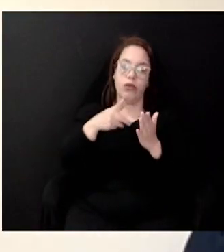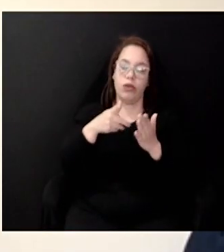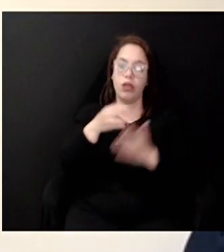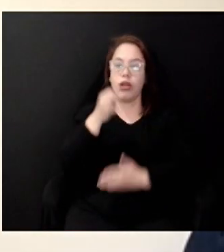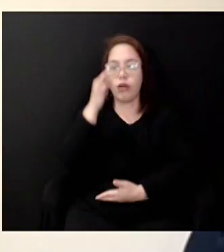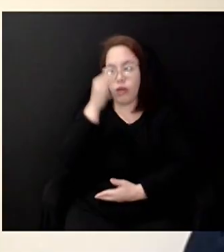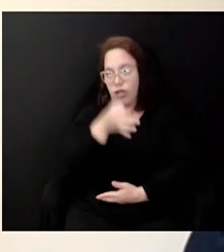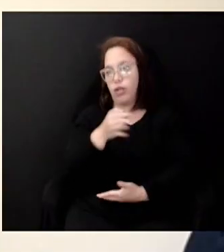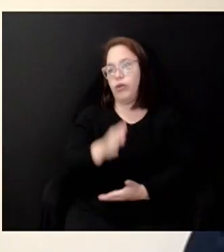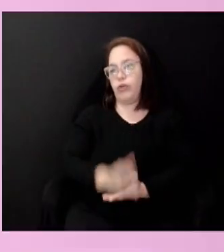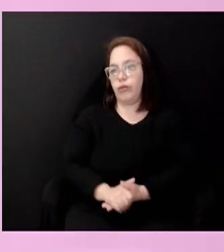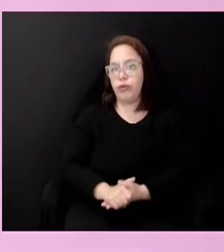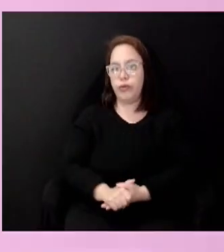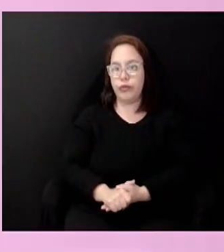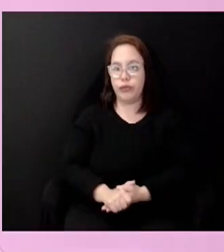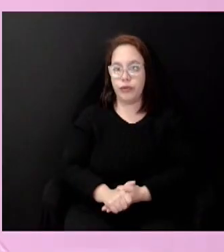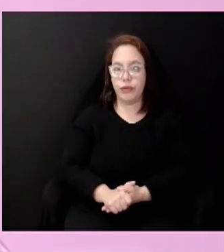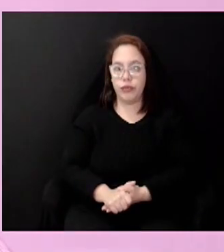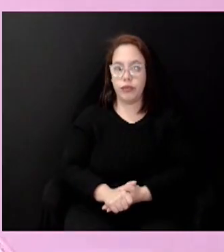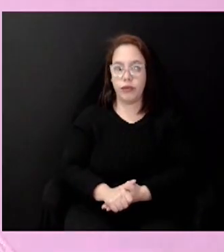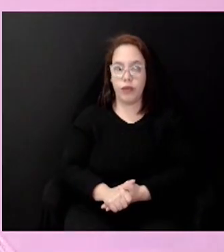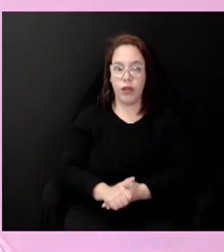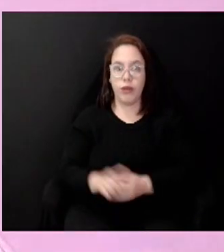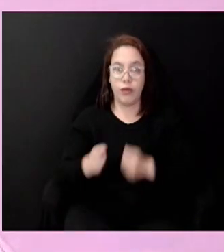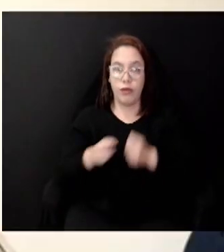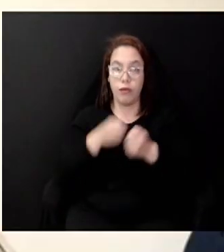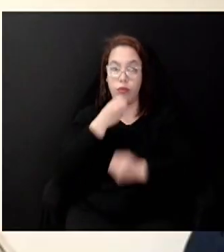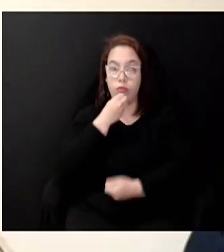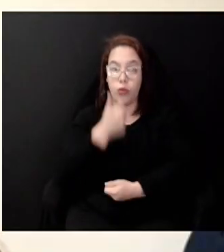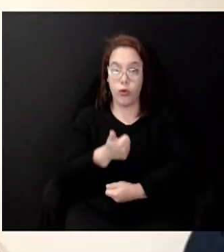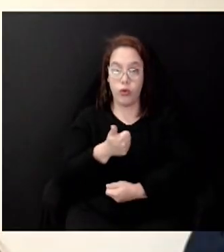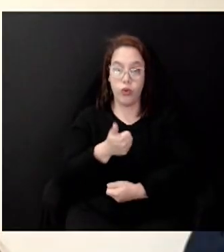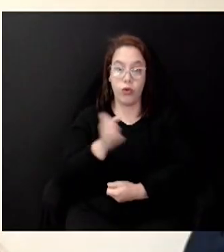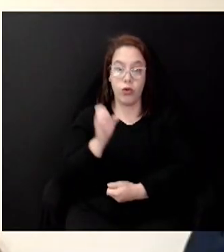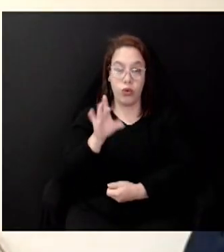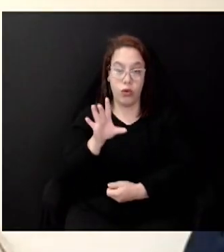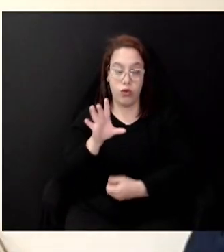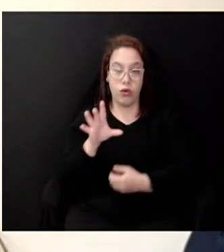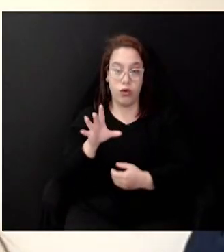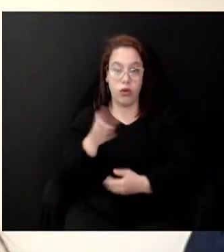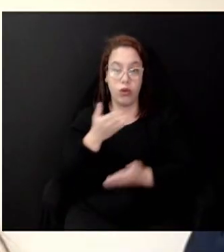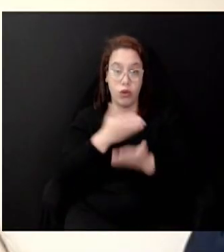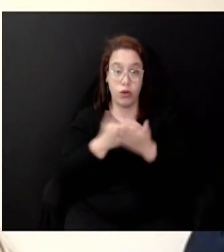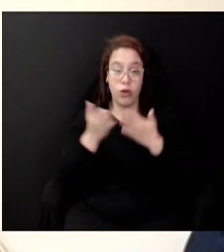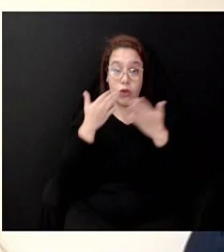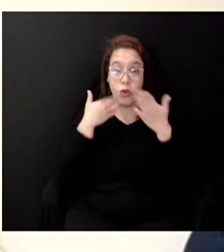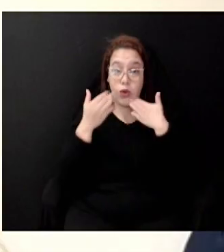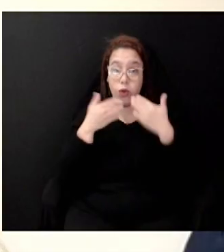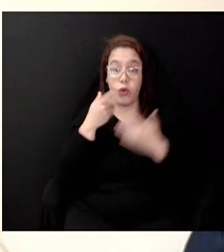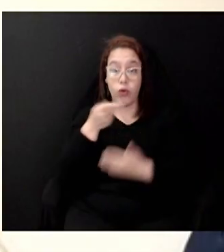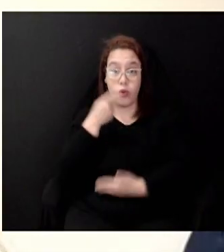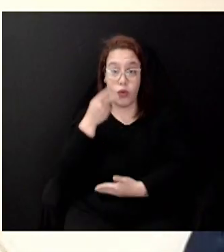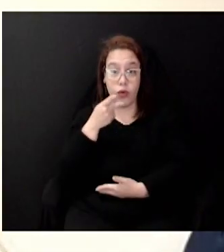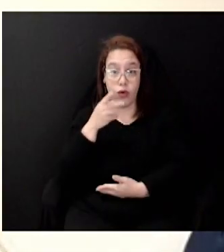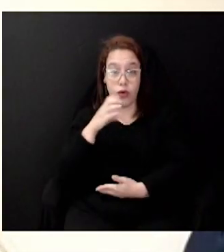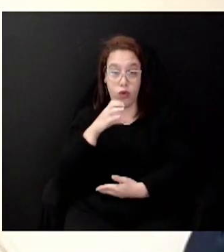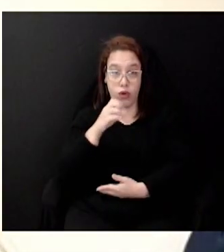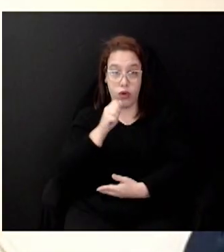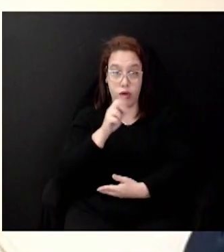né? Pode ser um manejo bacana. Só um adendo que eu queria comentar sobre a fala da doutora Carolina.